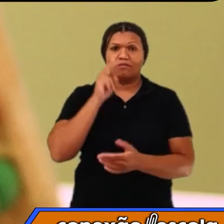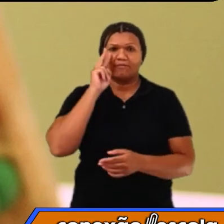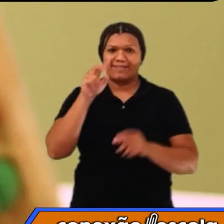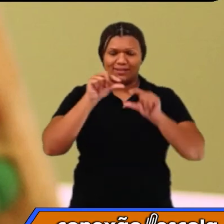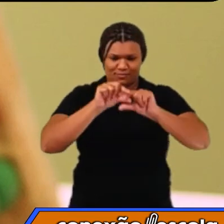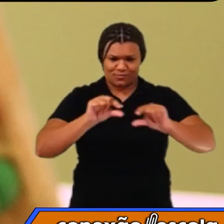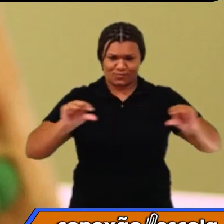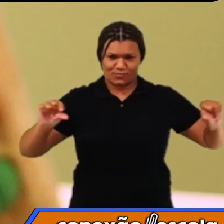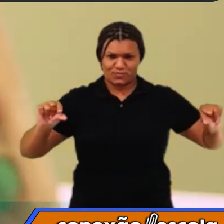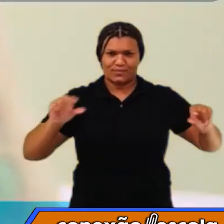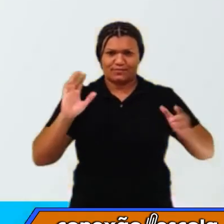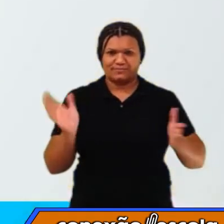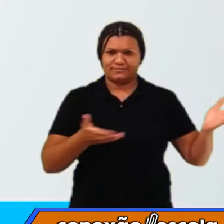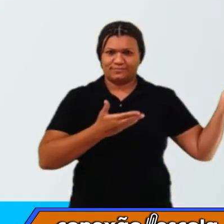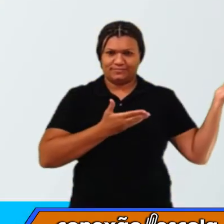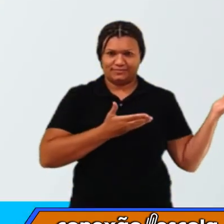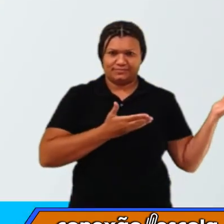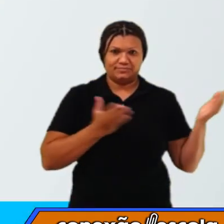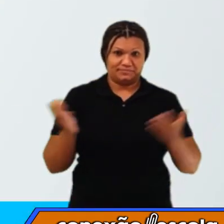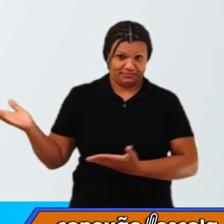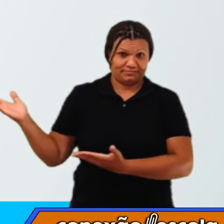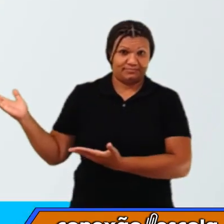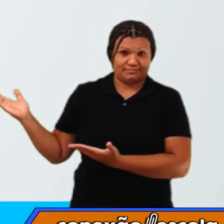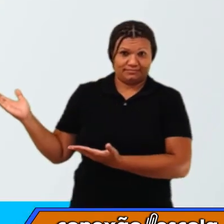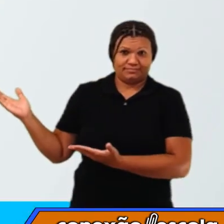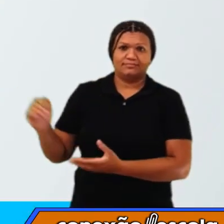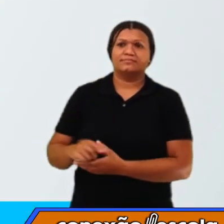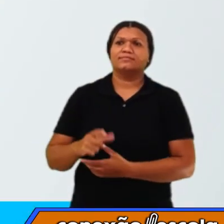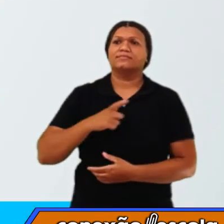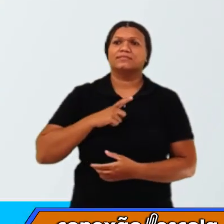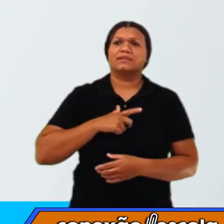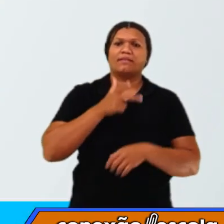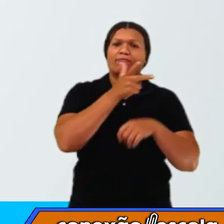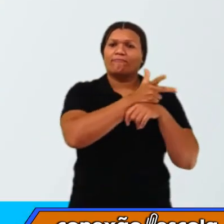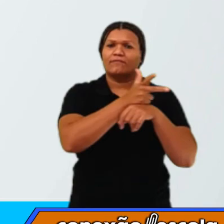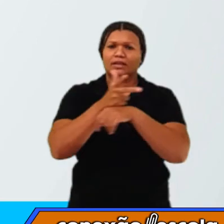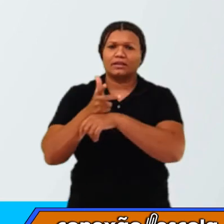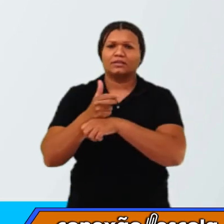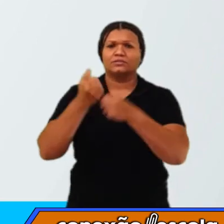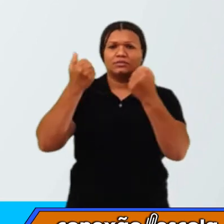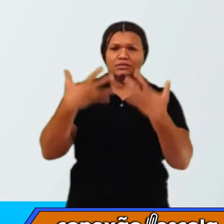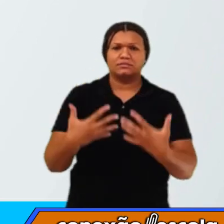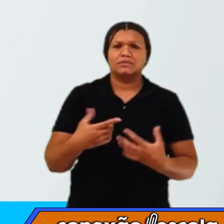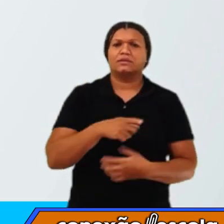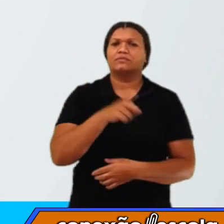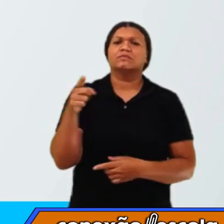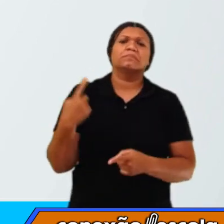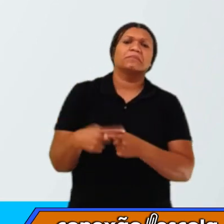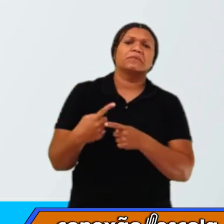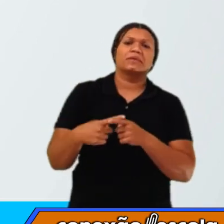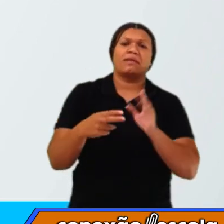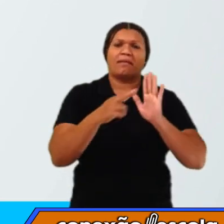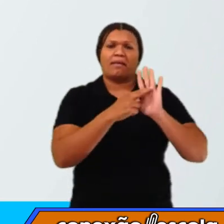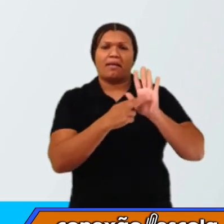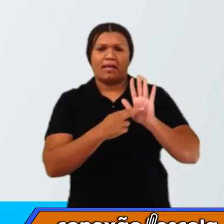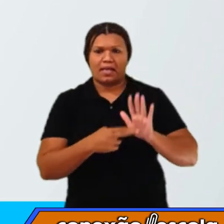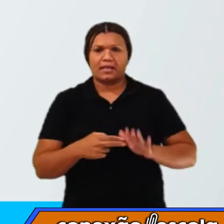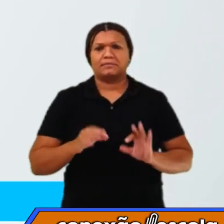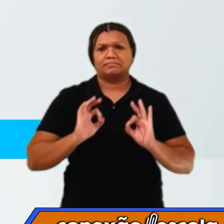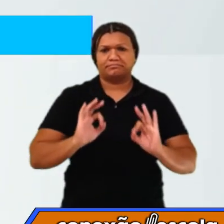endereço ó E lá eu fiz um vídeo que vai estar explicando para você porque que essa regra é válida tá